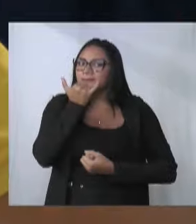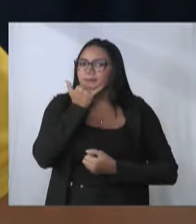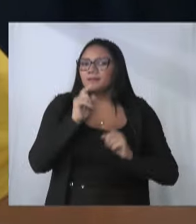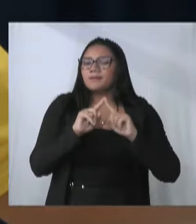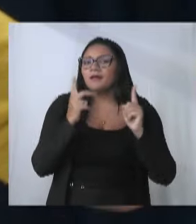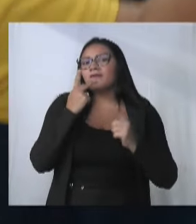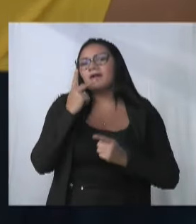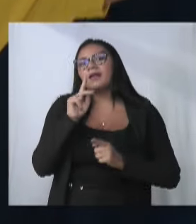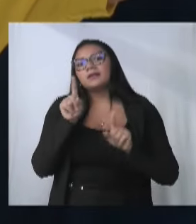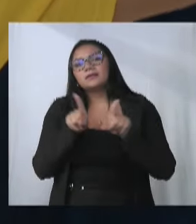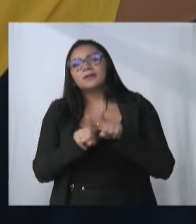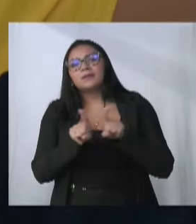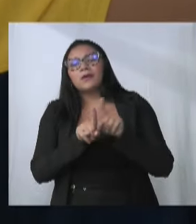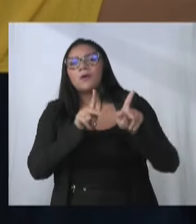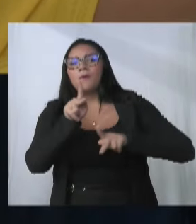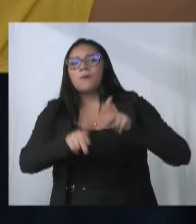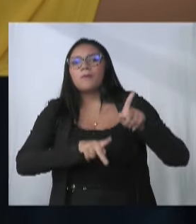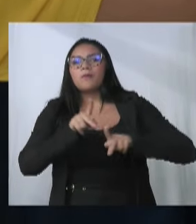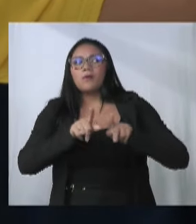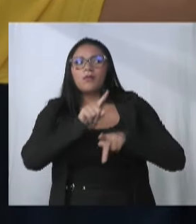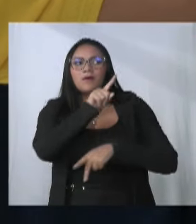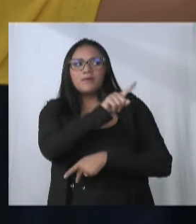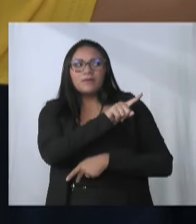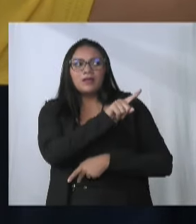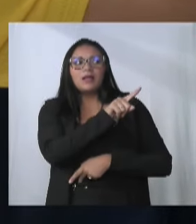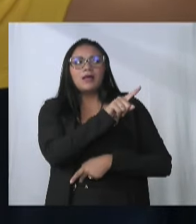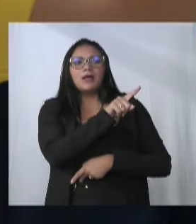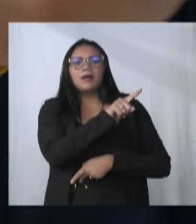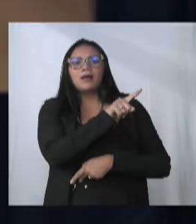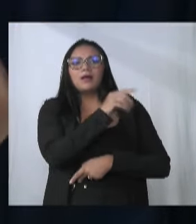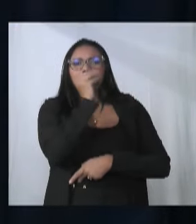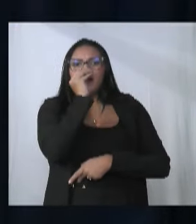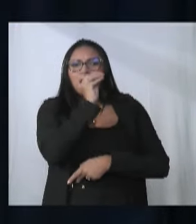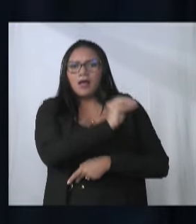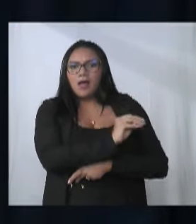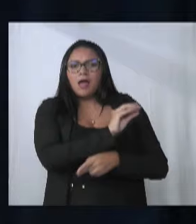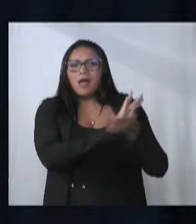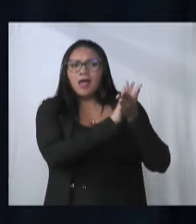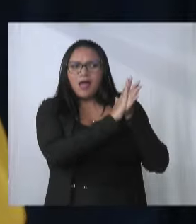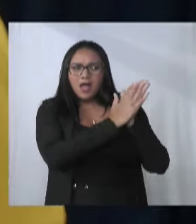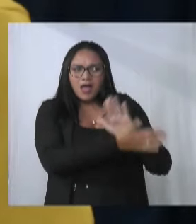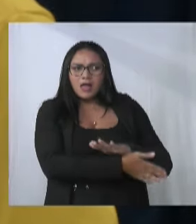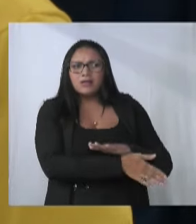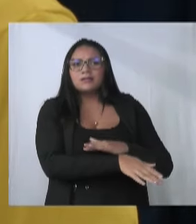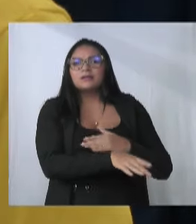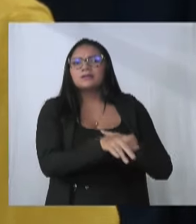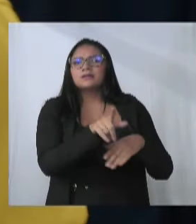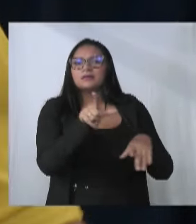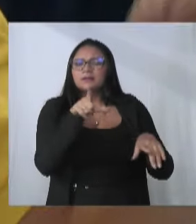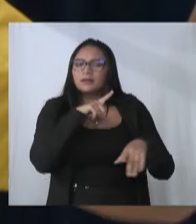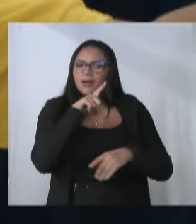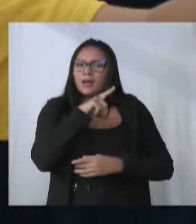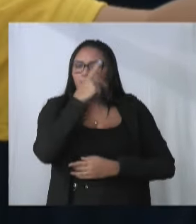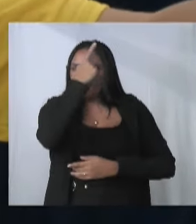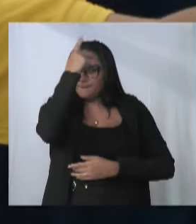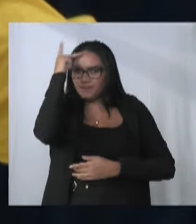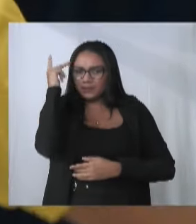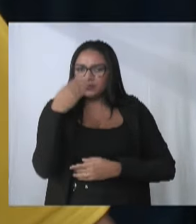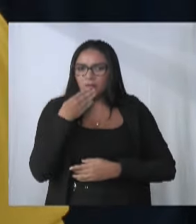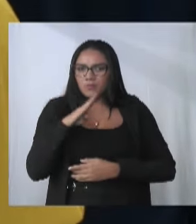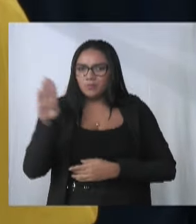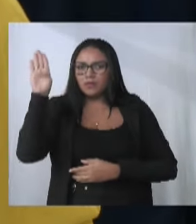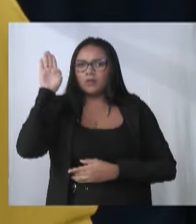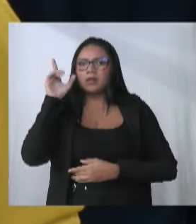povo periférico é tratado lá na periferia de Teresina, quando você tem uma pessoa que está no meio político para defender os interesses do